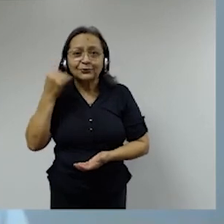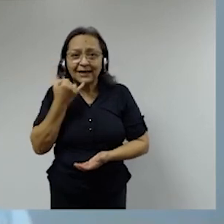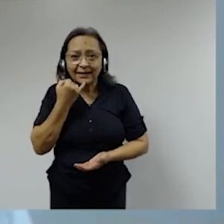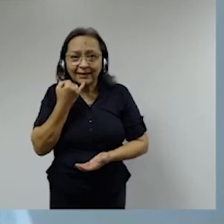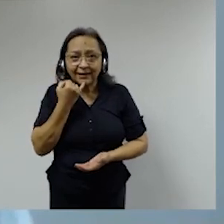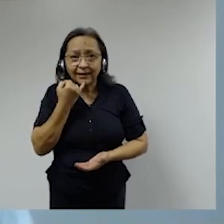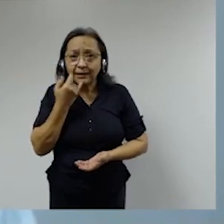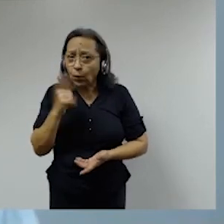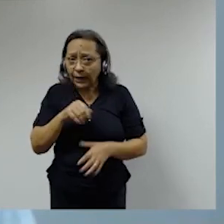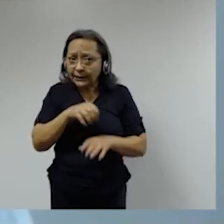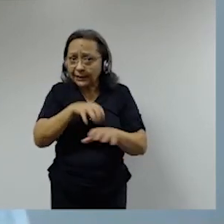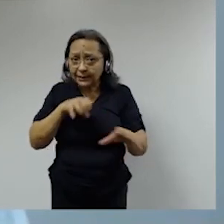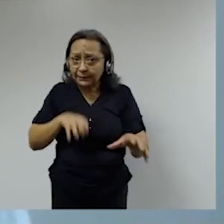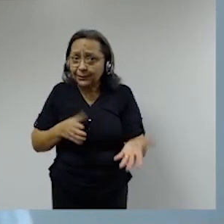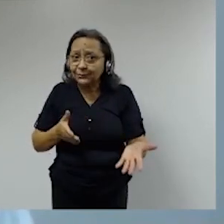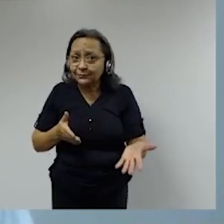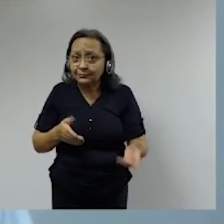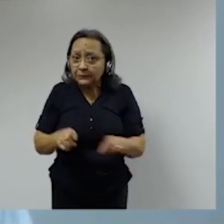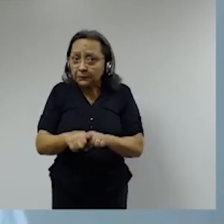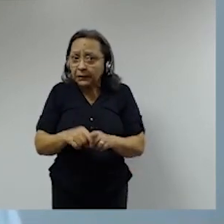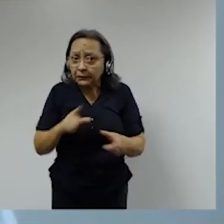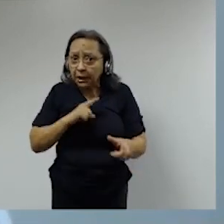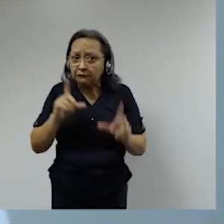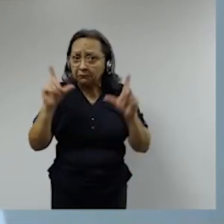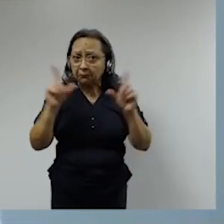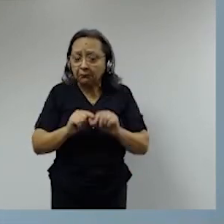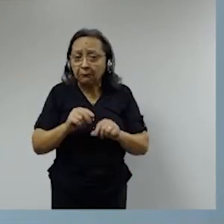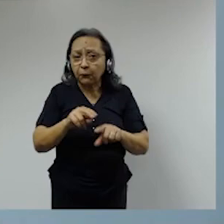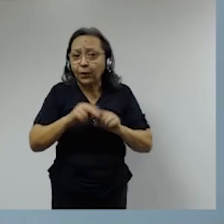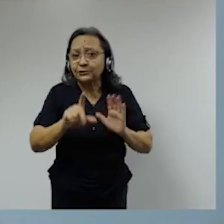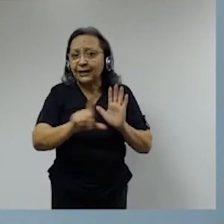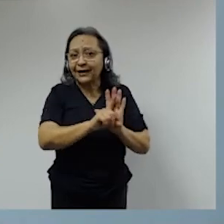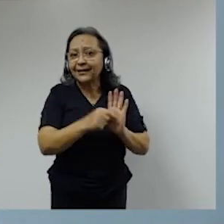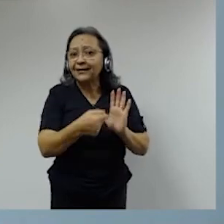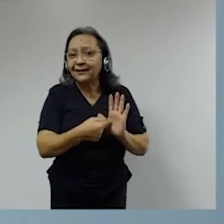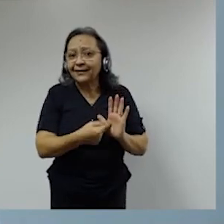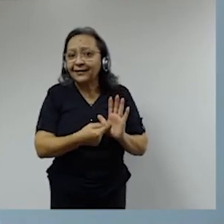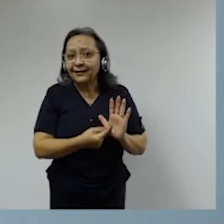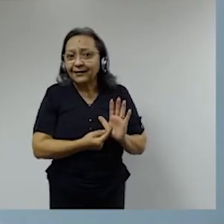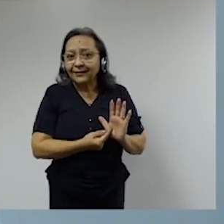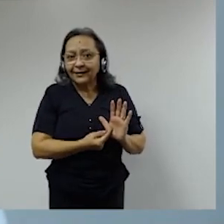Houve realmente essa restrição por parte do legislador?